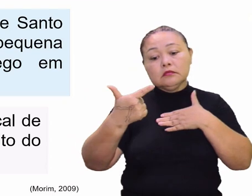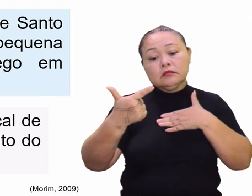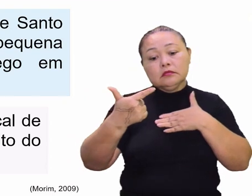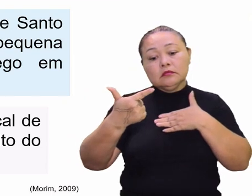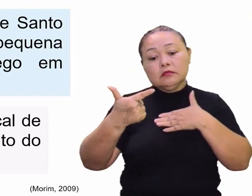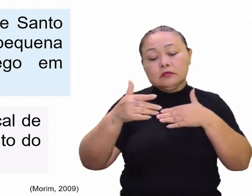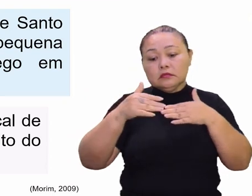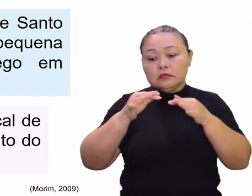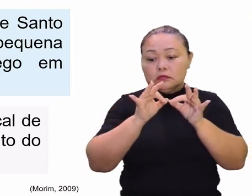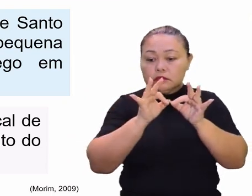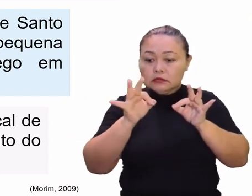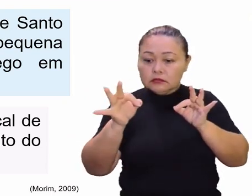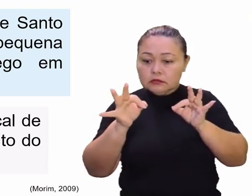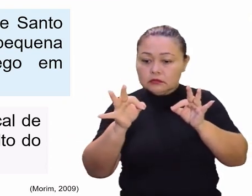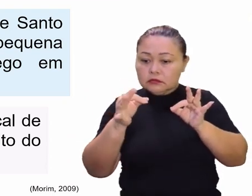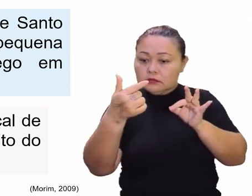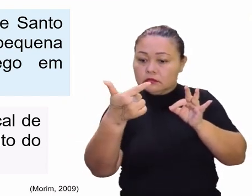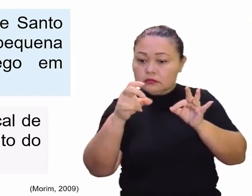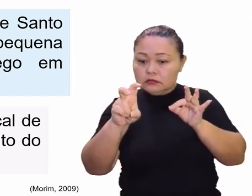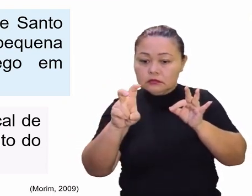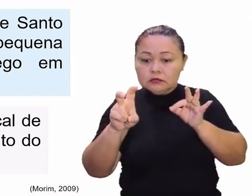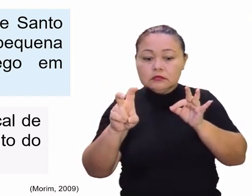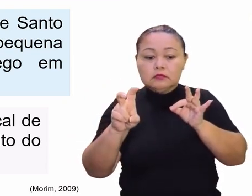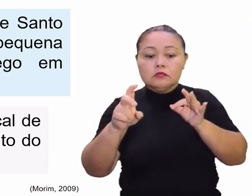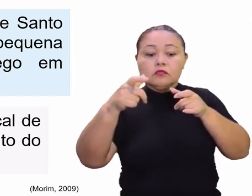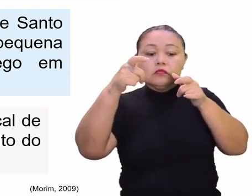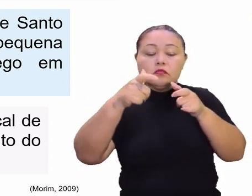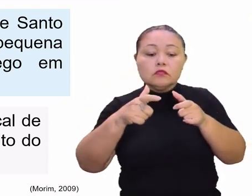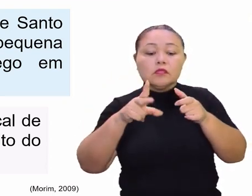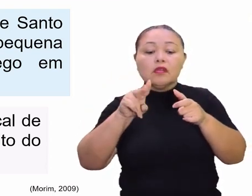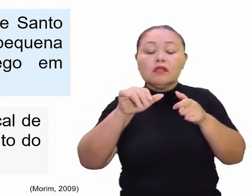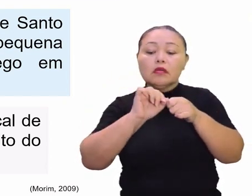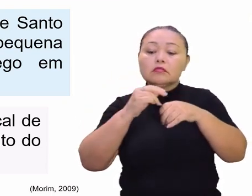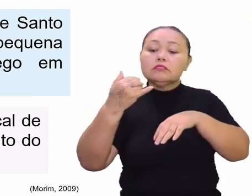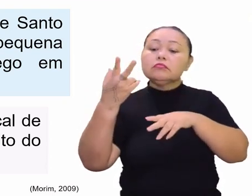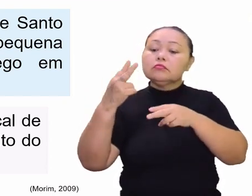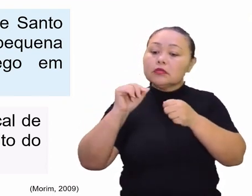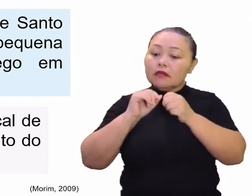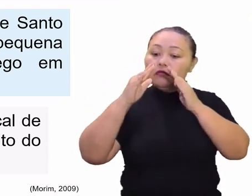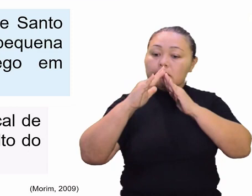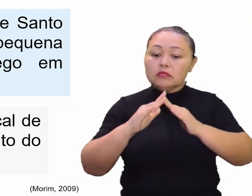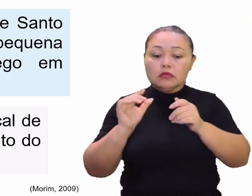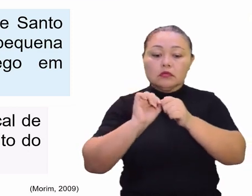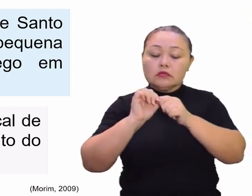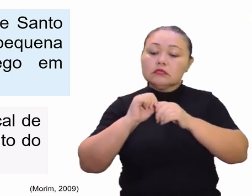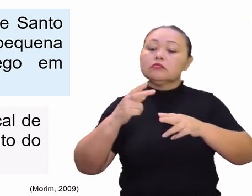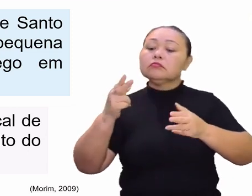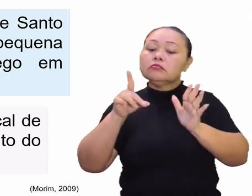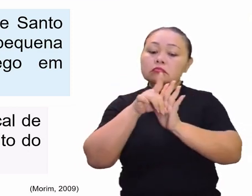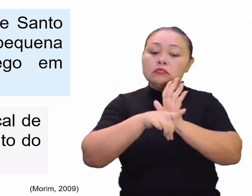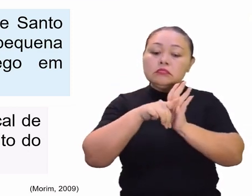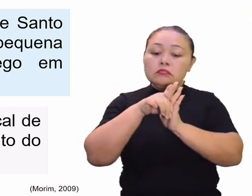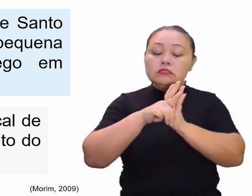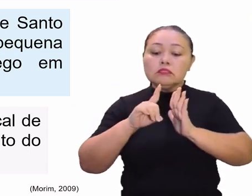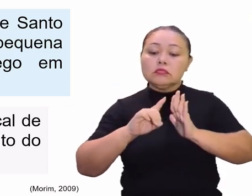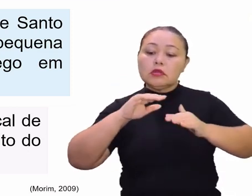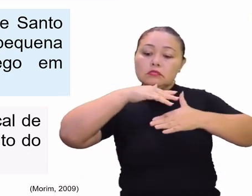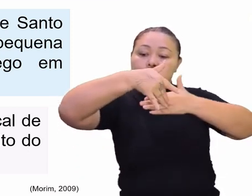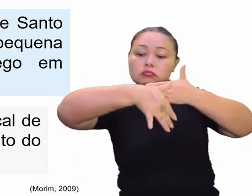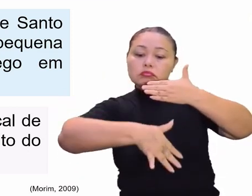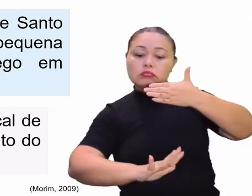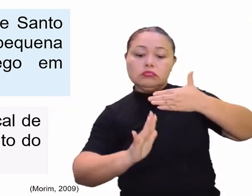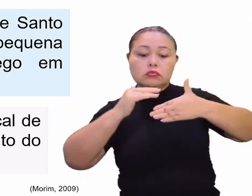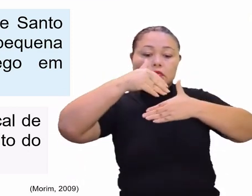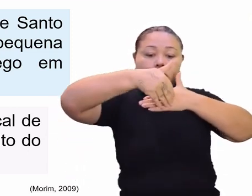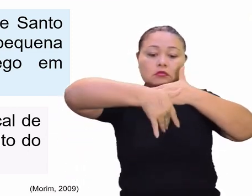25 alcança quilômetro 25, local de uma antiga vila de ferroviários, na altura de Salto do Teutônio, que era da cachoeira lá,